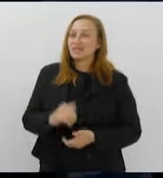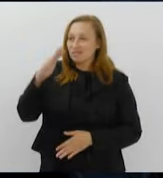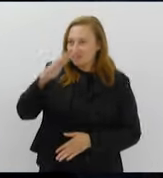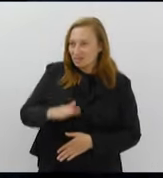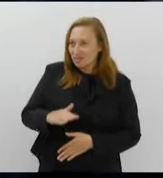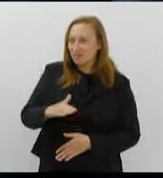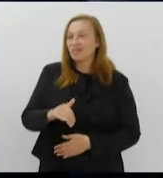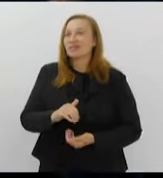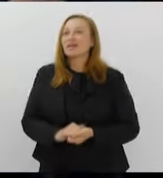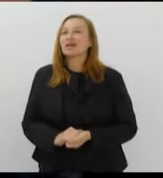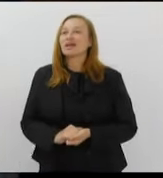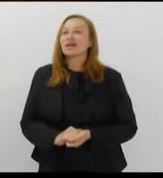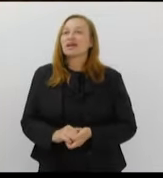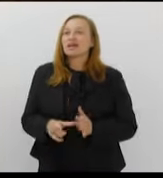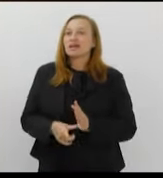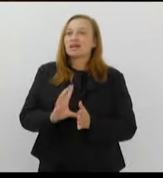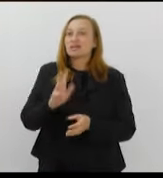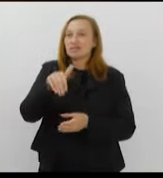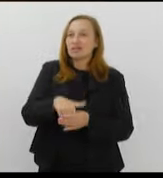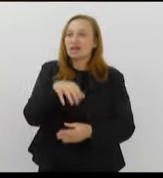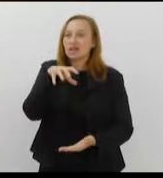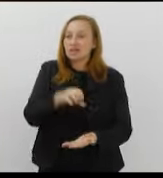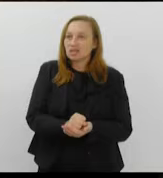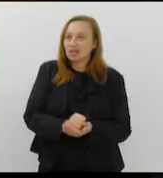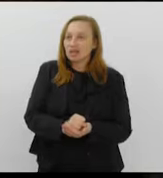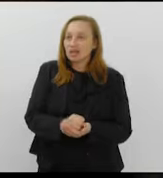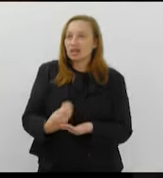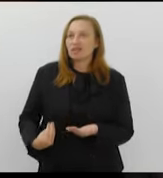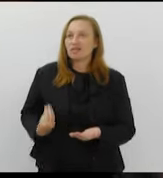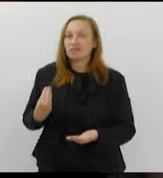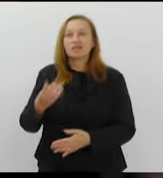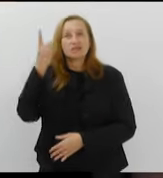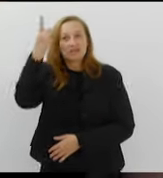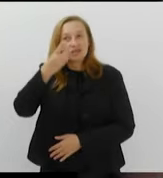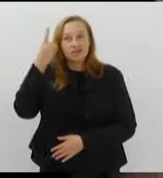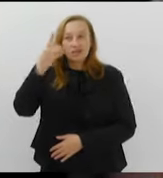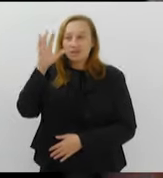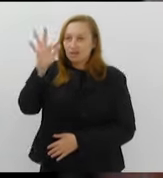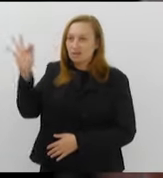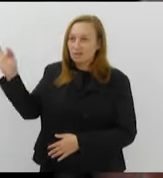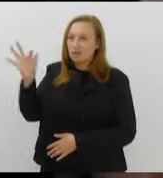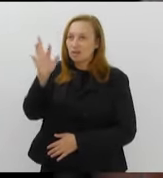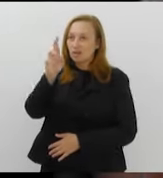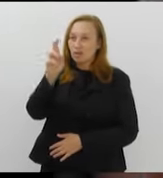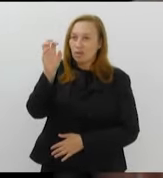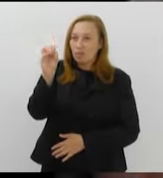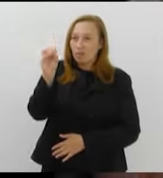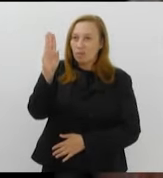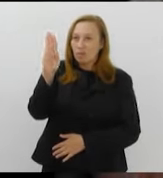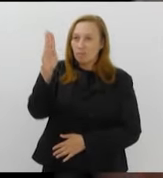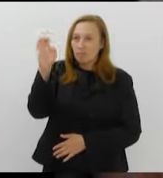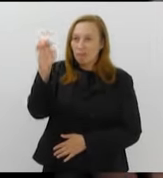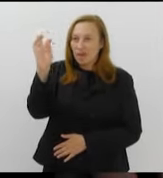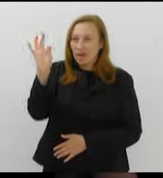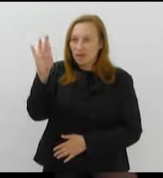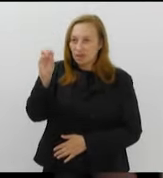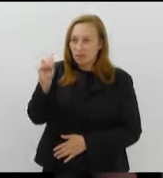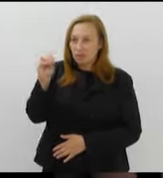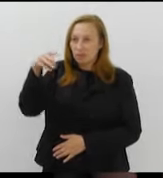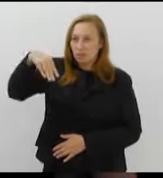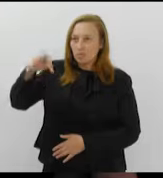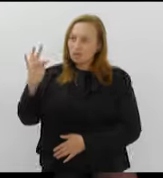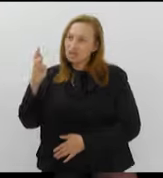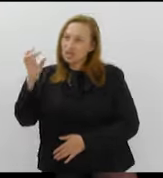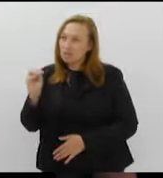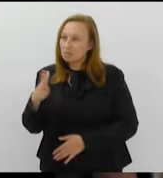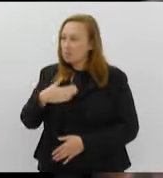Senhor presidente, antes de votar, gostaria de registrar a presença do deputado federal Roberto Monteiro, meu pai. Se encontra aqui no plenário.